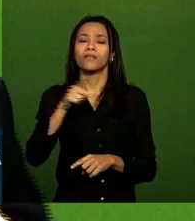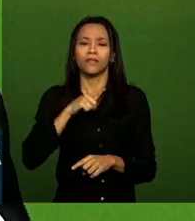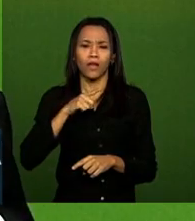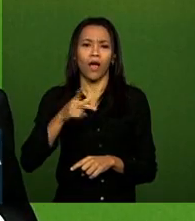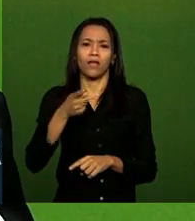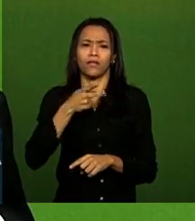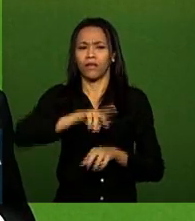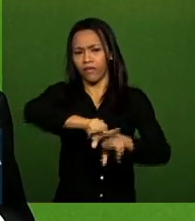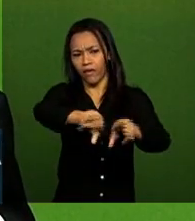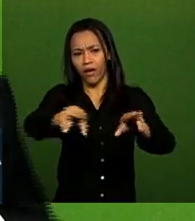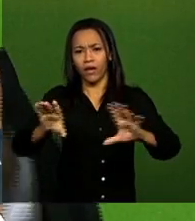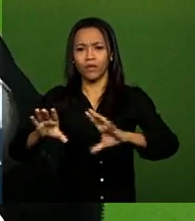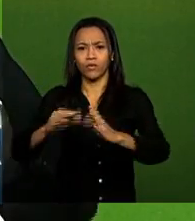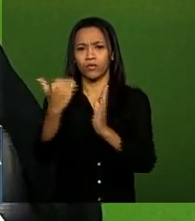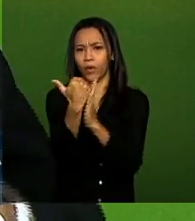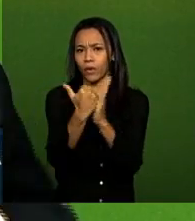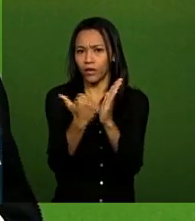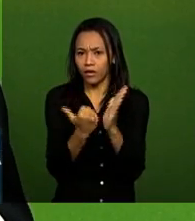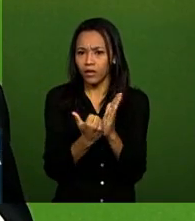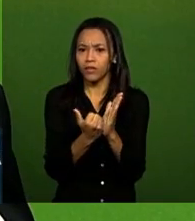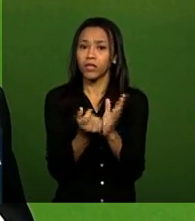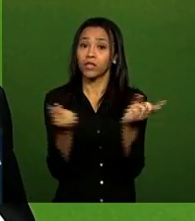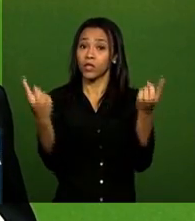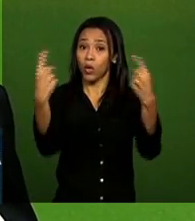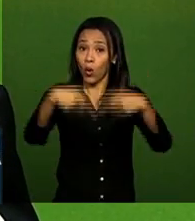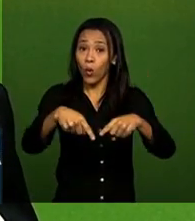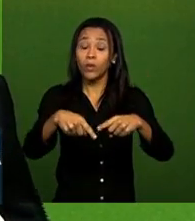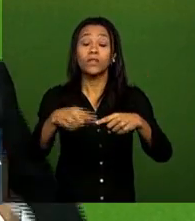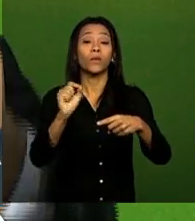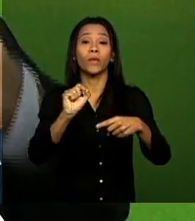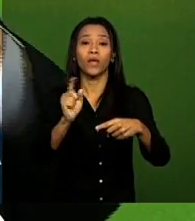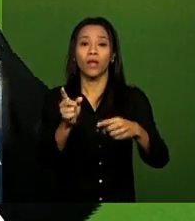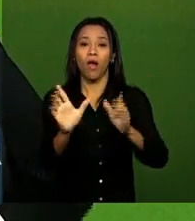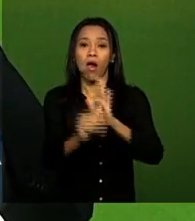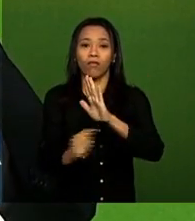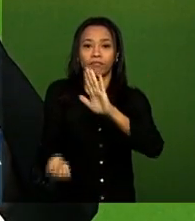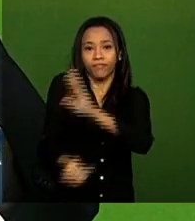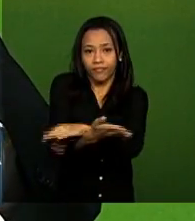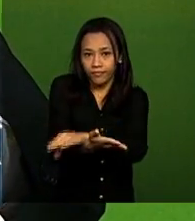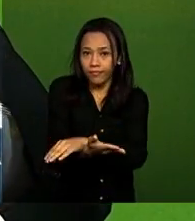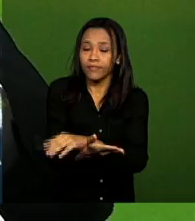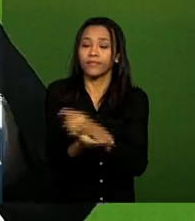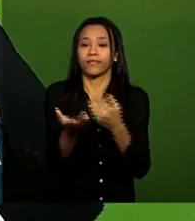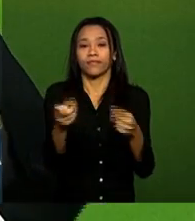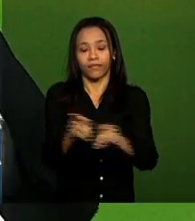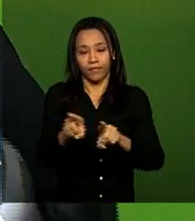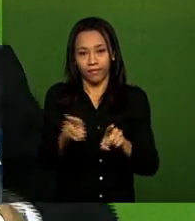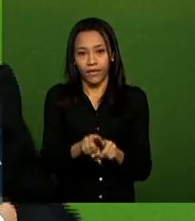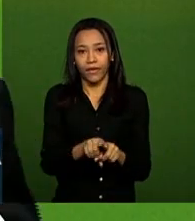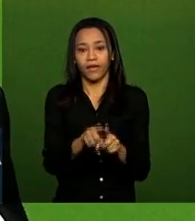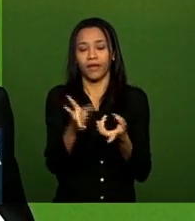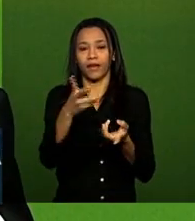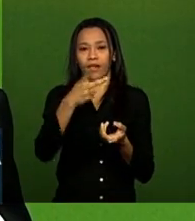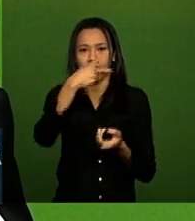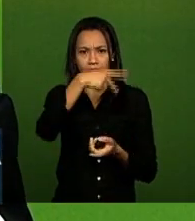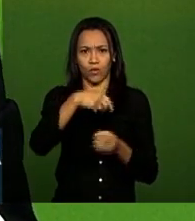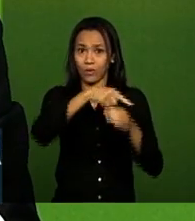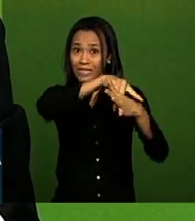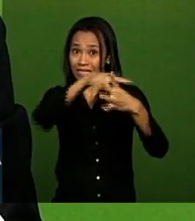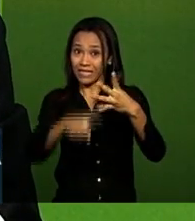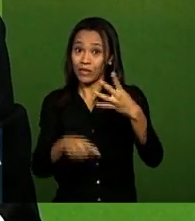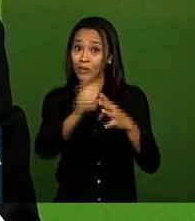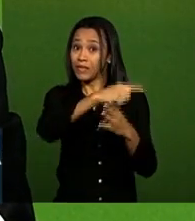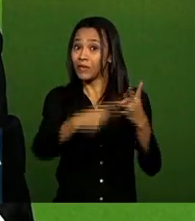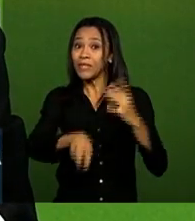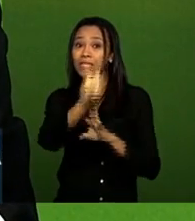movimentos de programas de combate à corrupção presente de uma retoma agenda os cinco grandes temas que foram anunciados